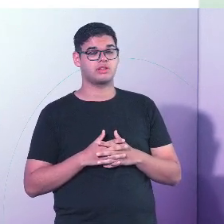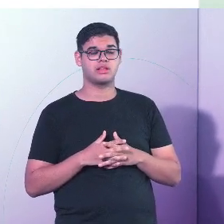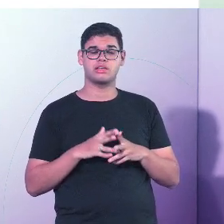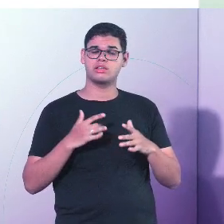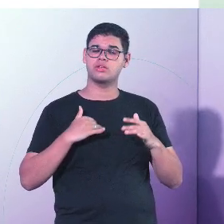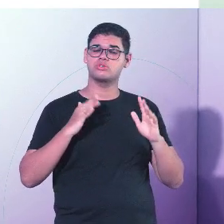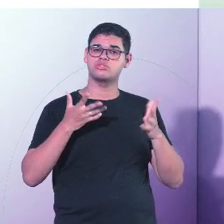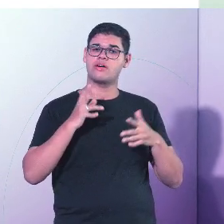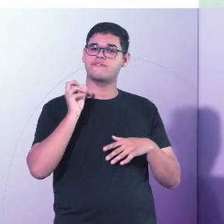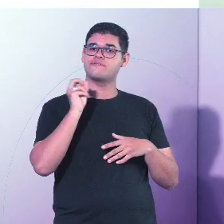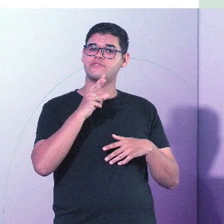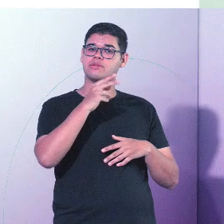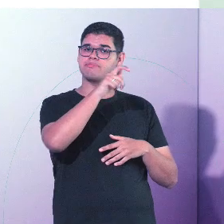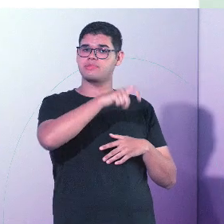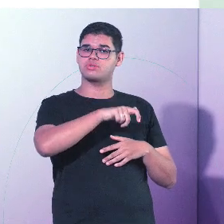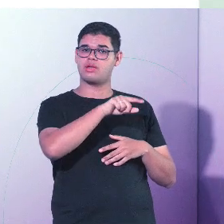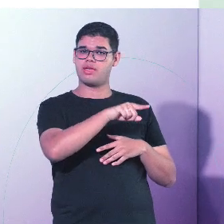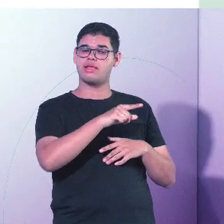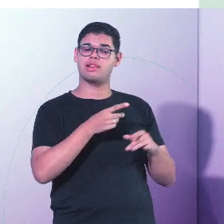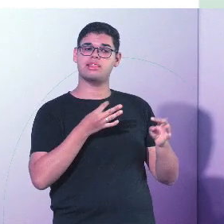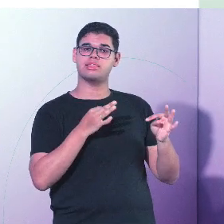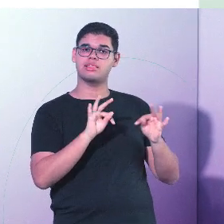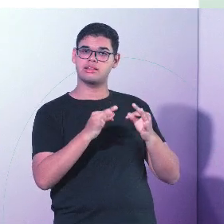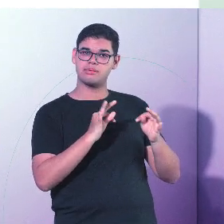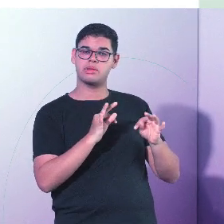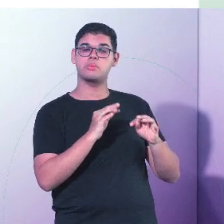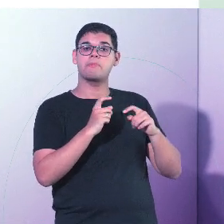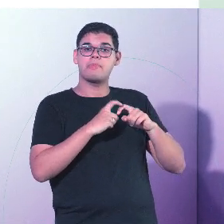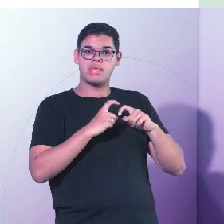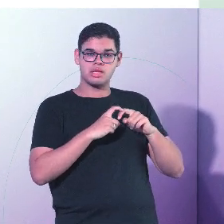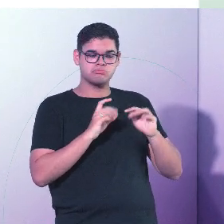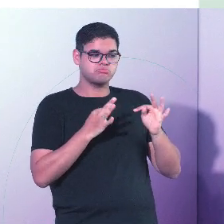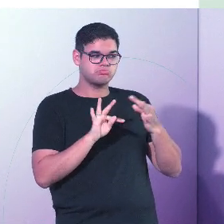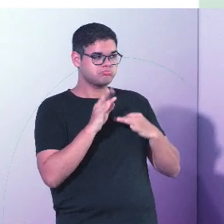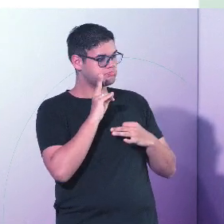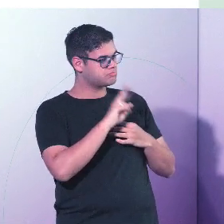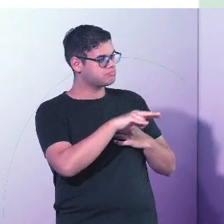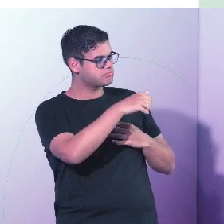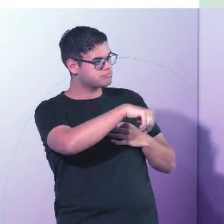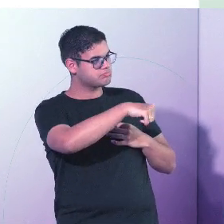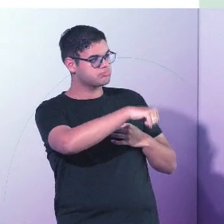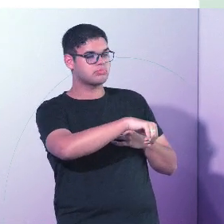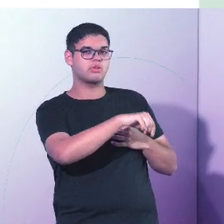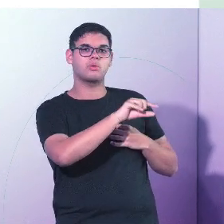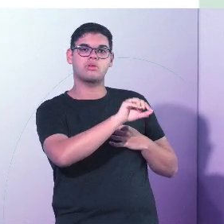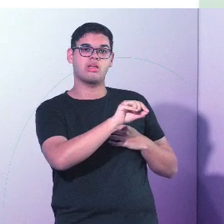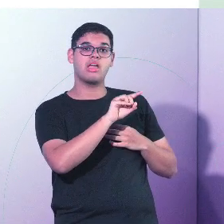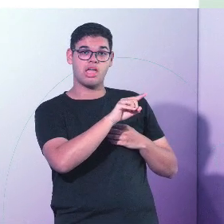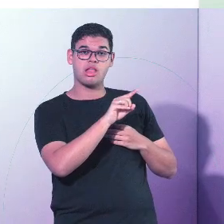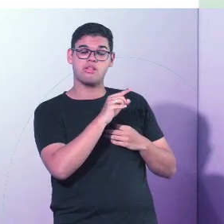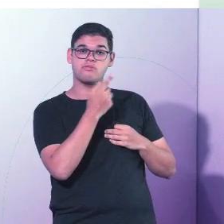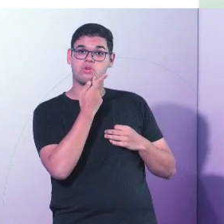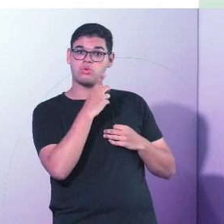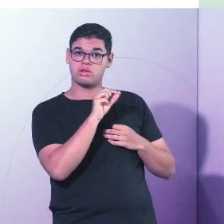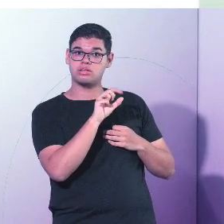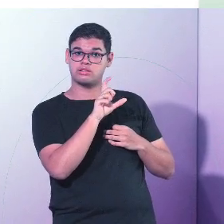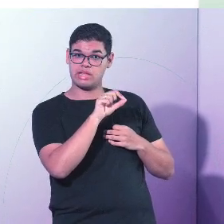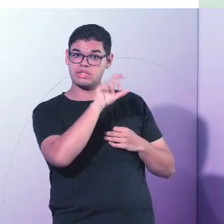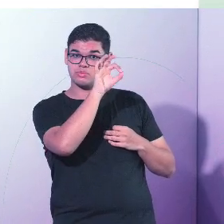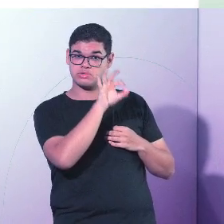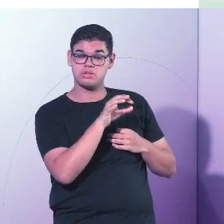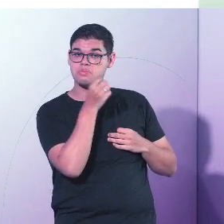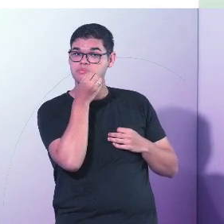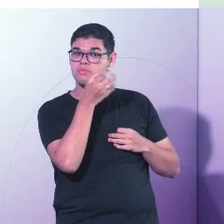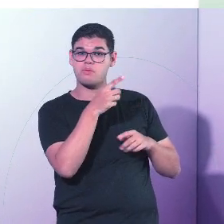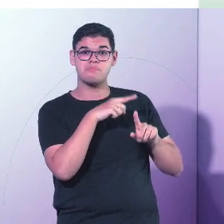de tratamentos, por exemplo, tratamento para tabagismo, em que um valor de 10% foi considerado irrelevante. Só